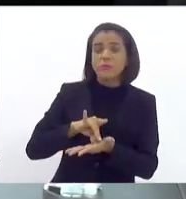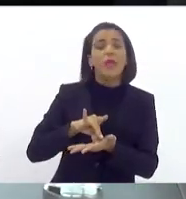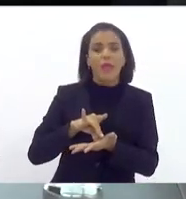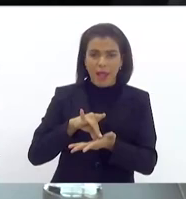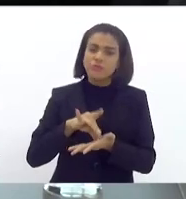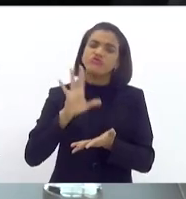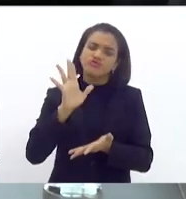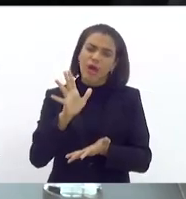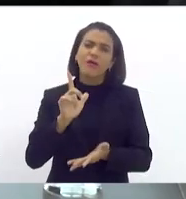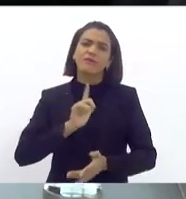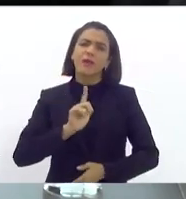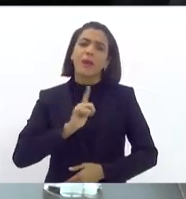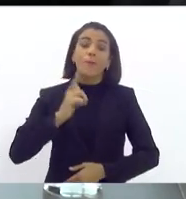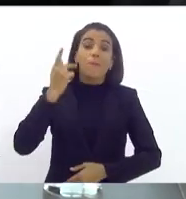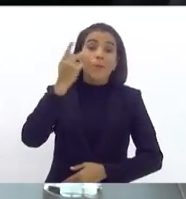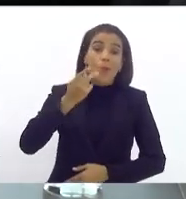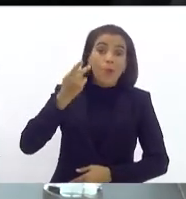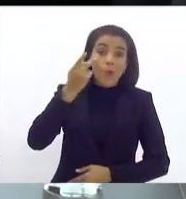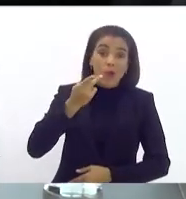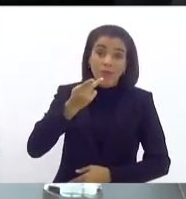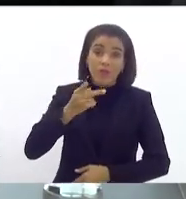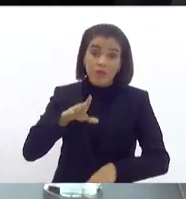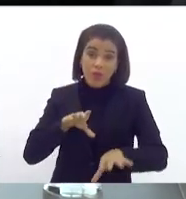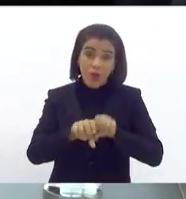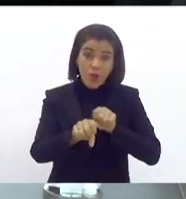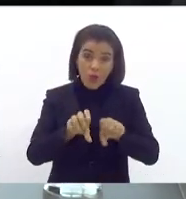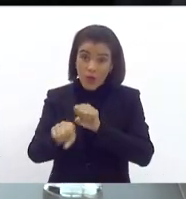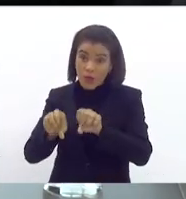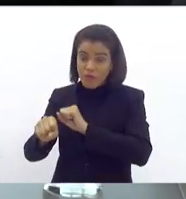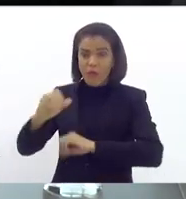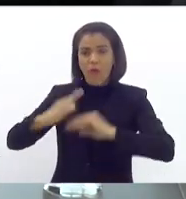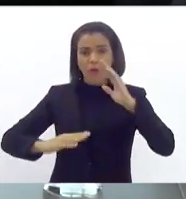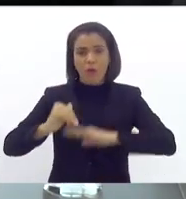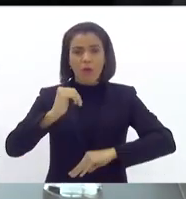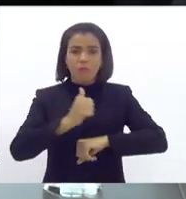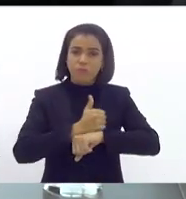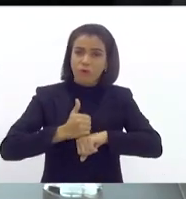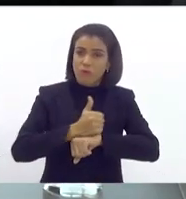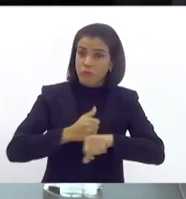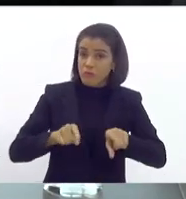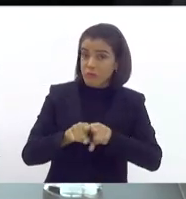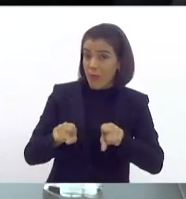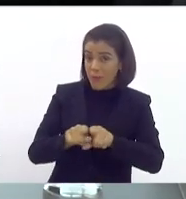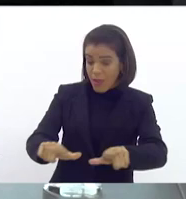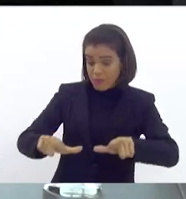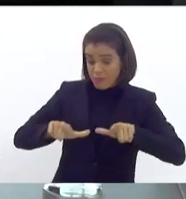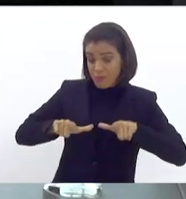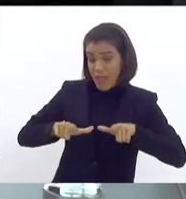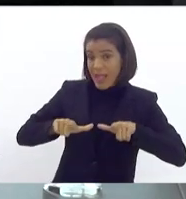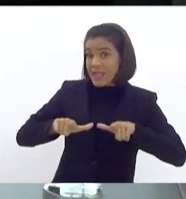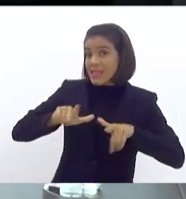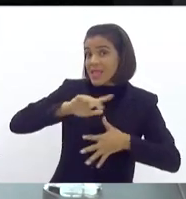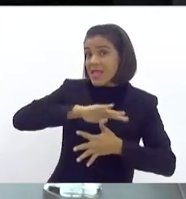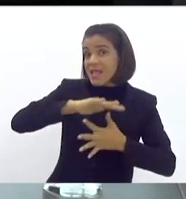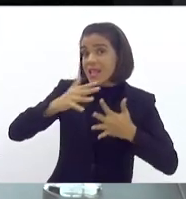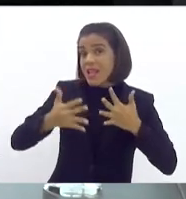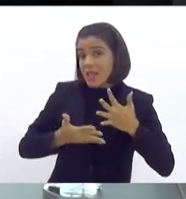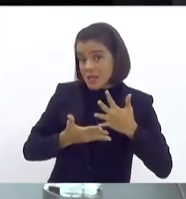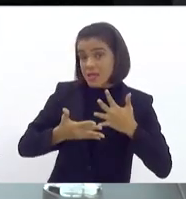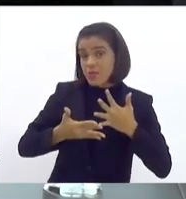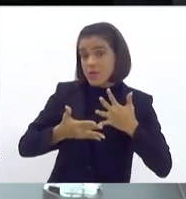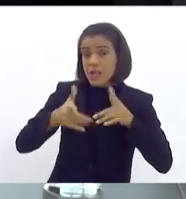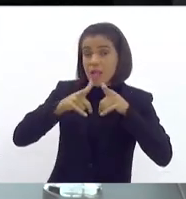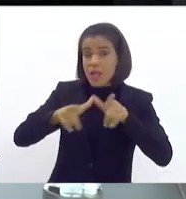prevê a implantação da política de qualificação profissional e habilitação em língua de sinais por